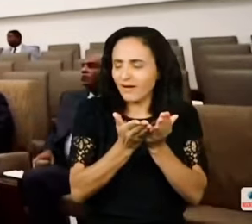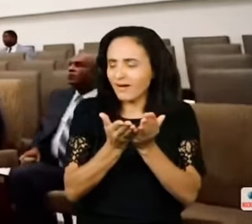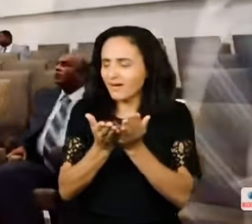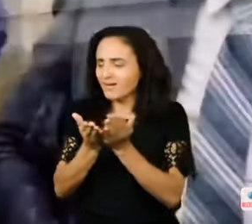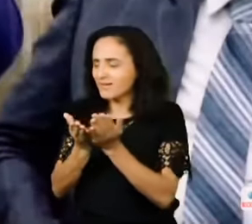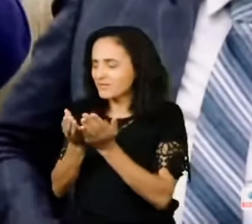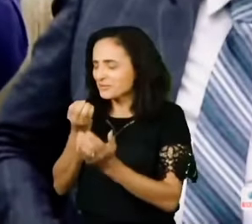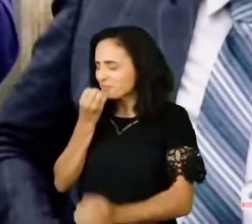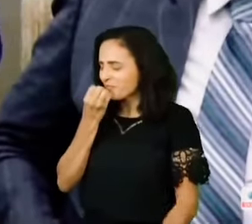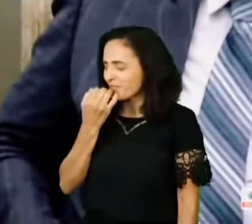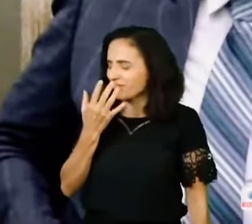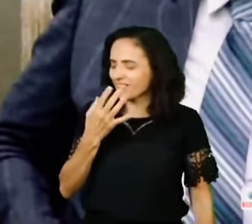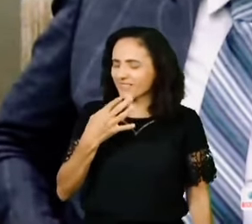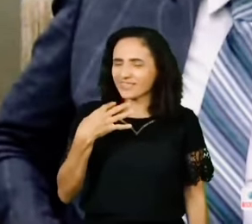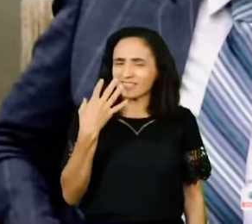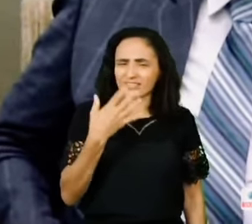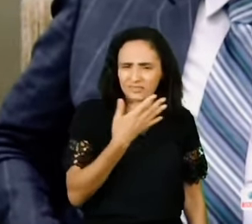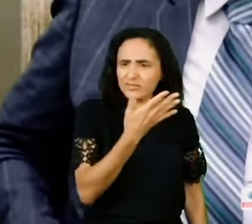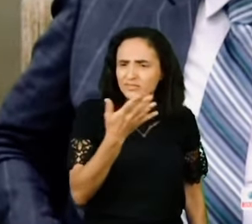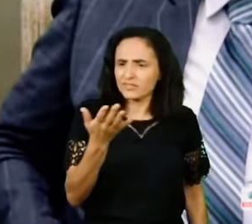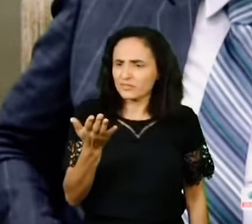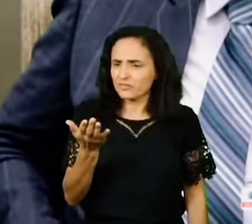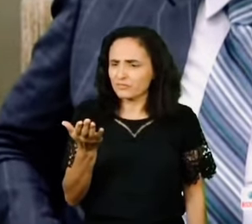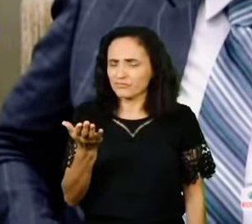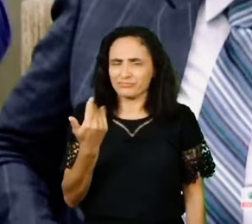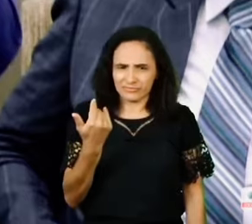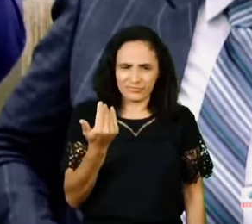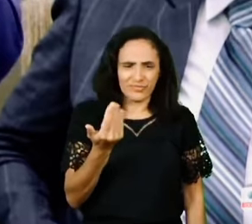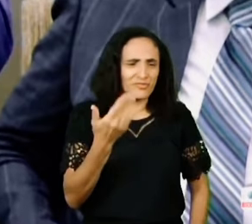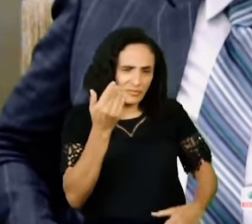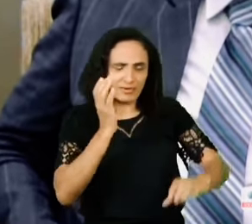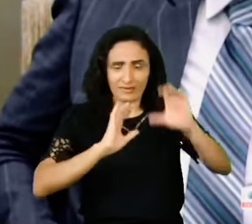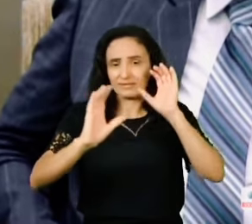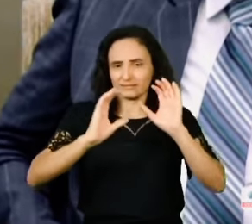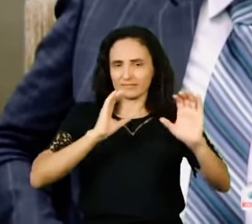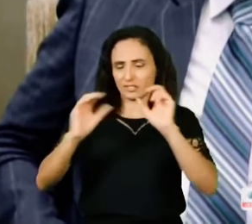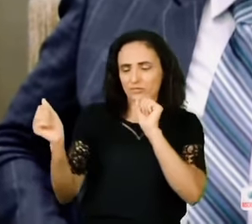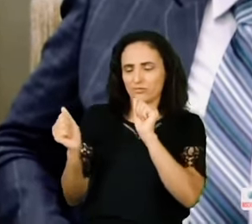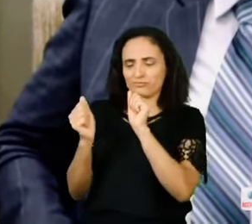santos. Você pode cantar comigo, irmão?